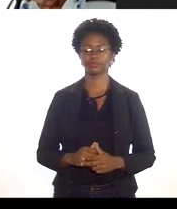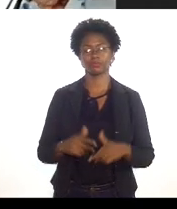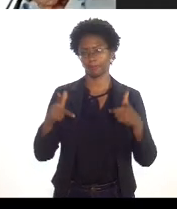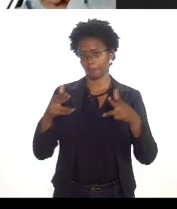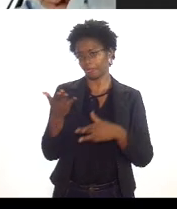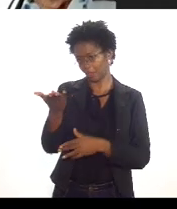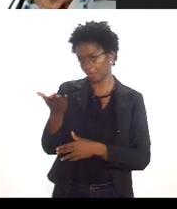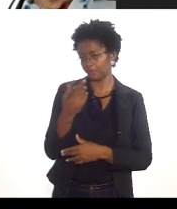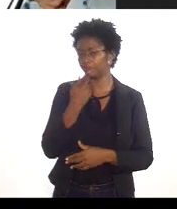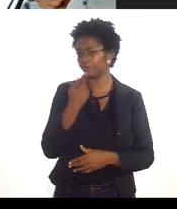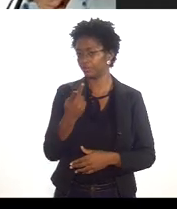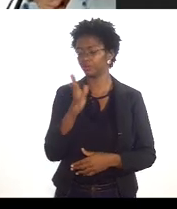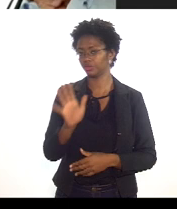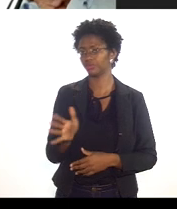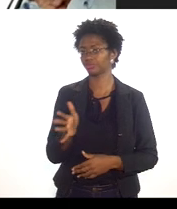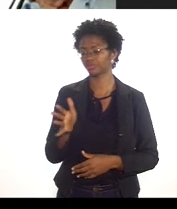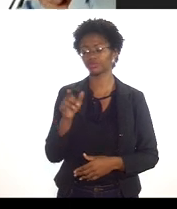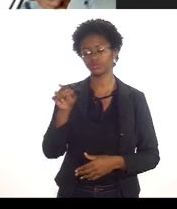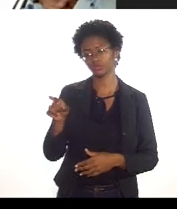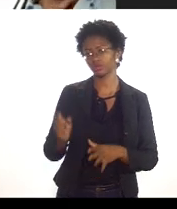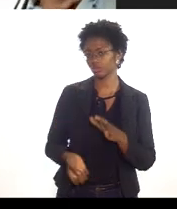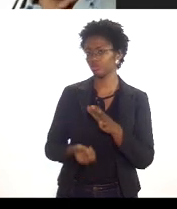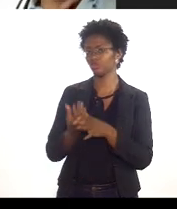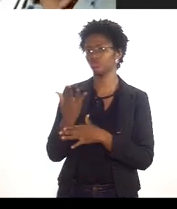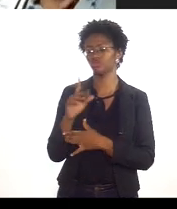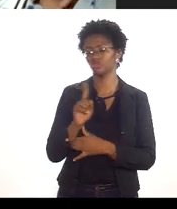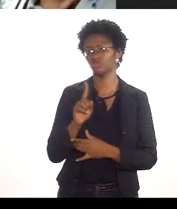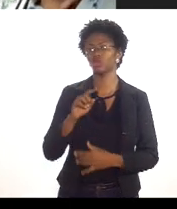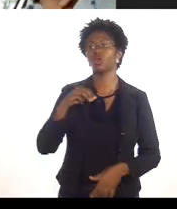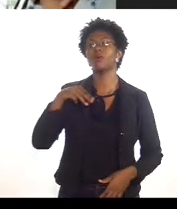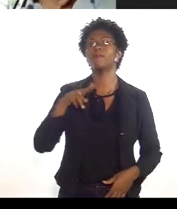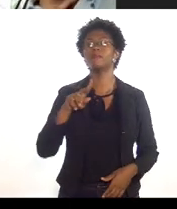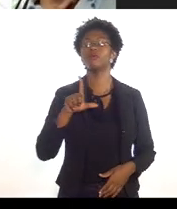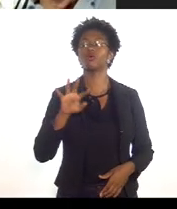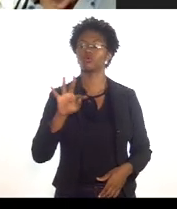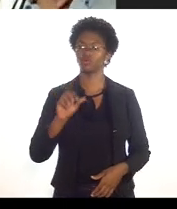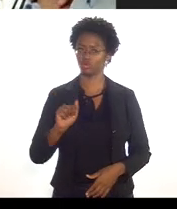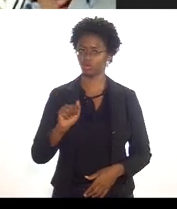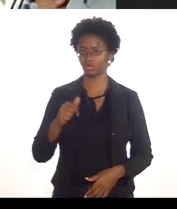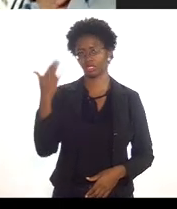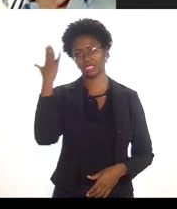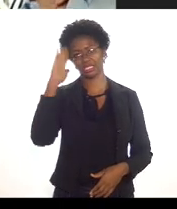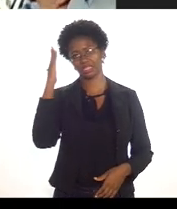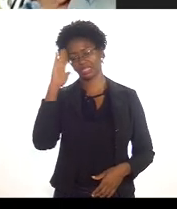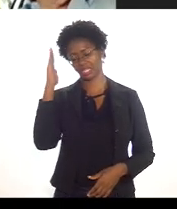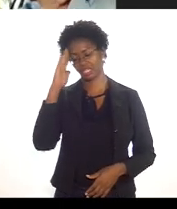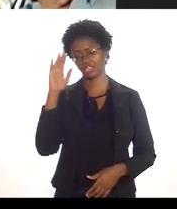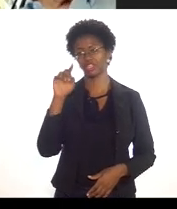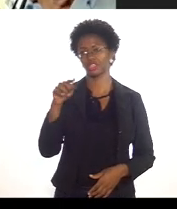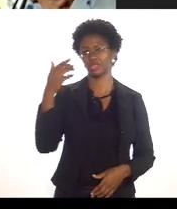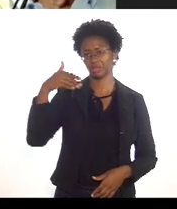disse, né, ele não gerou aquela multa, né, que se entendia,